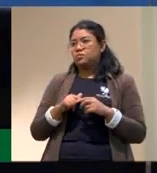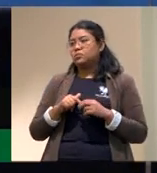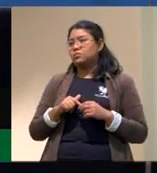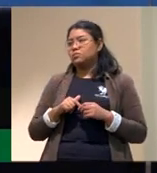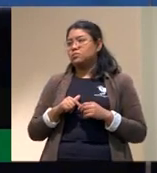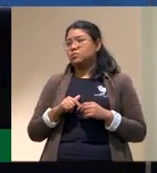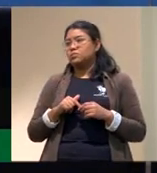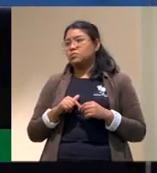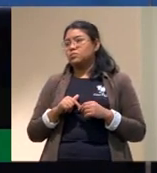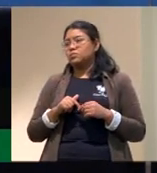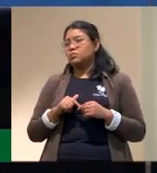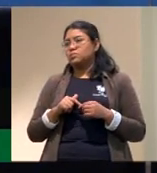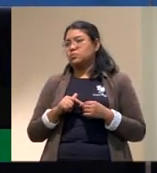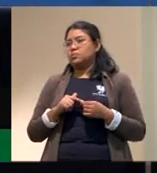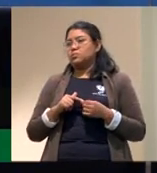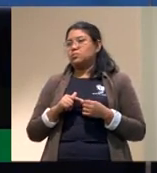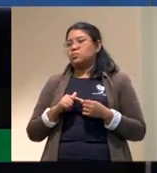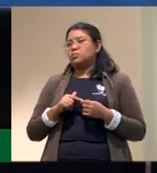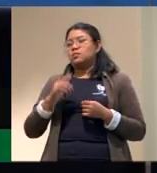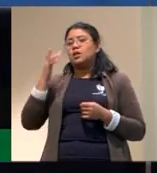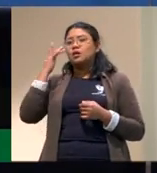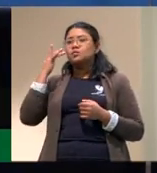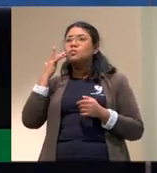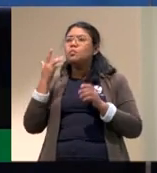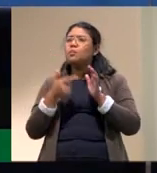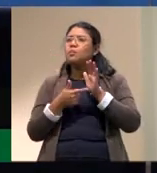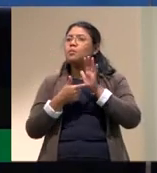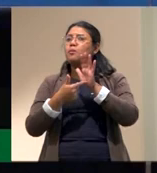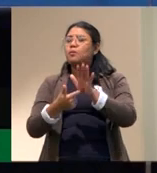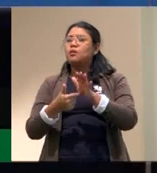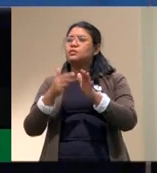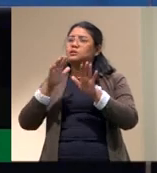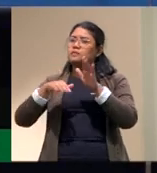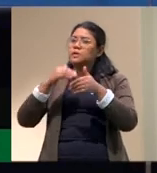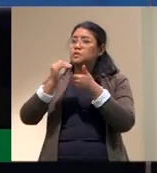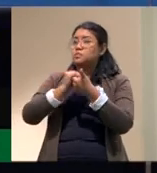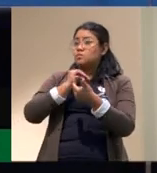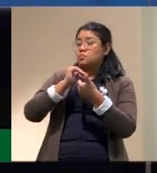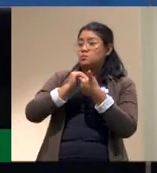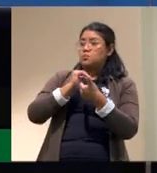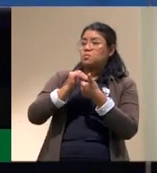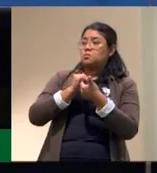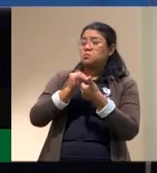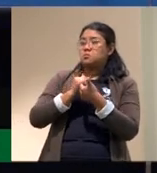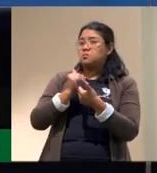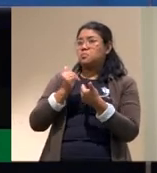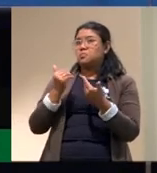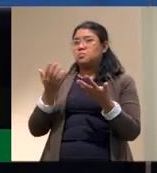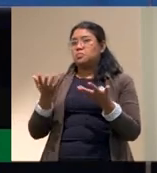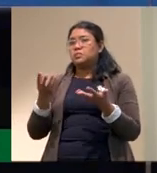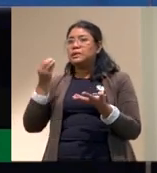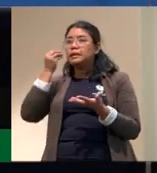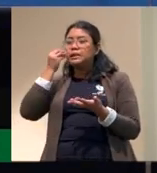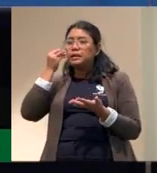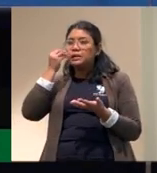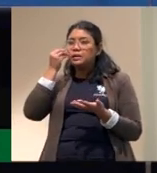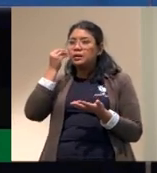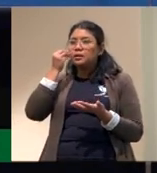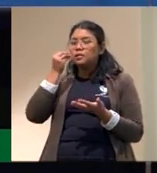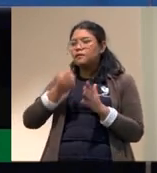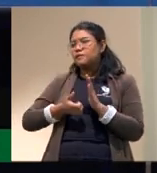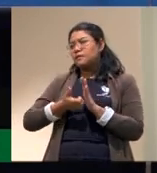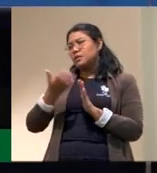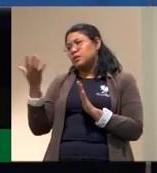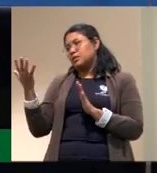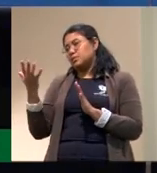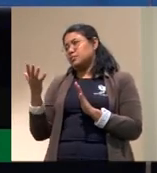eu acho que ela ilustra e até mesmo nos orienta. Assim. Eu já reli, sei lá, quantas centenas de vezes.